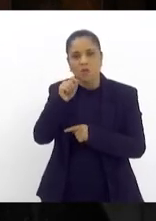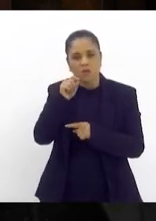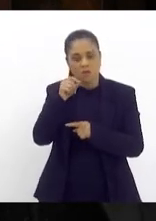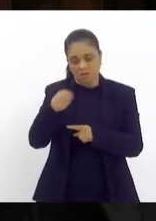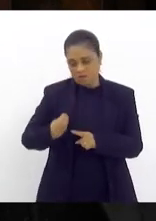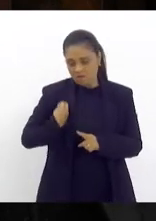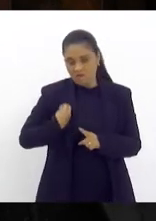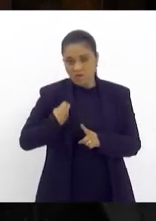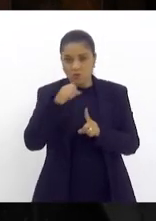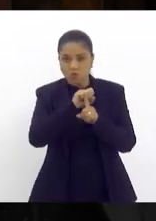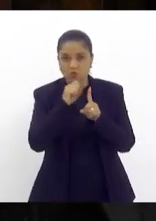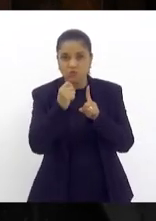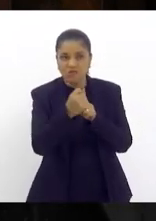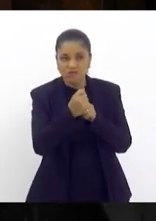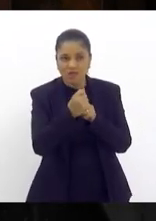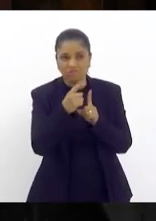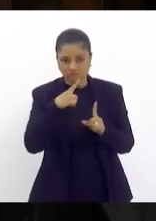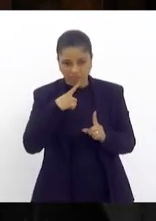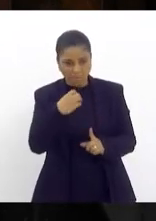sociedade do medo.